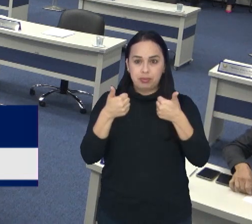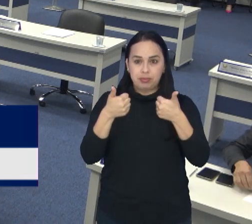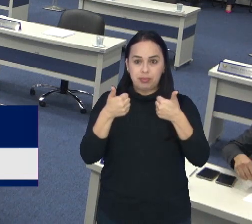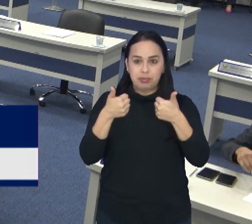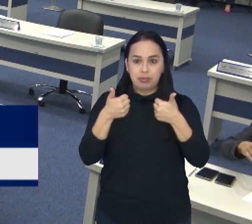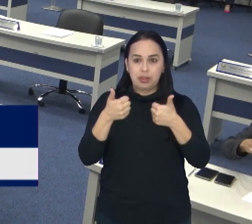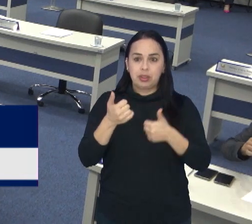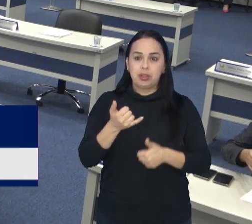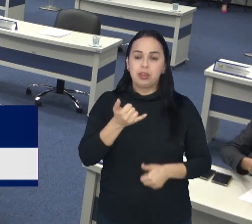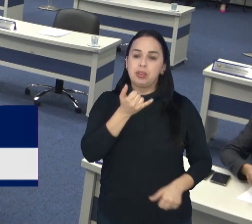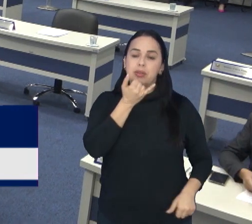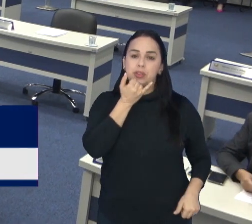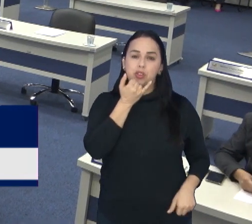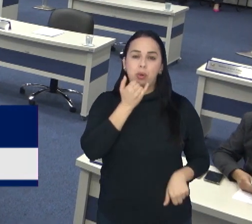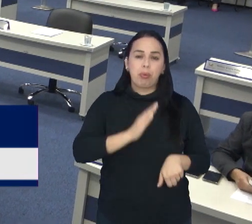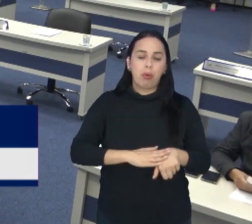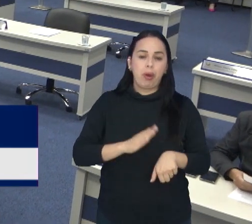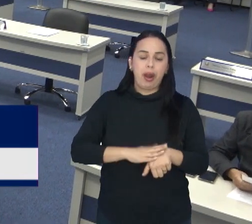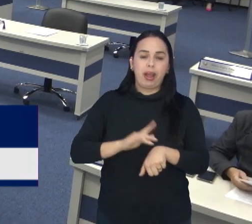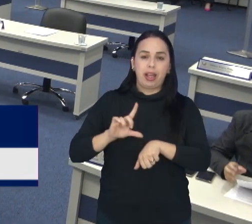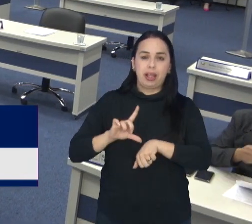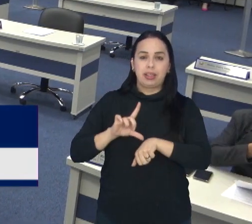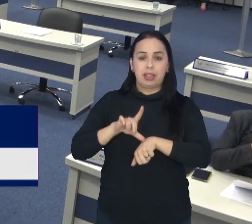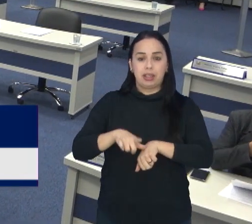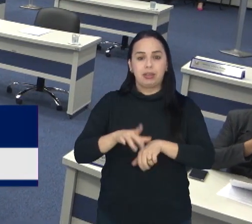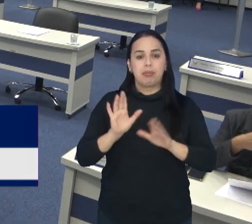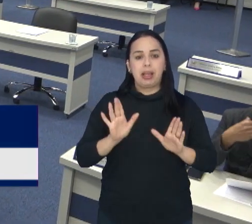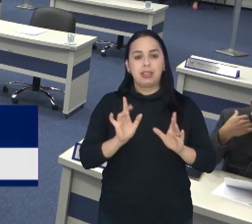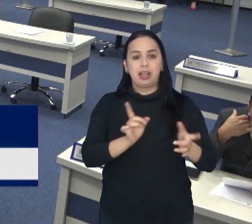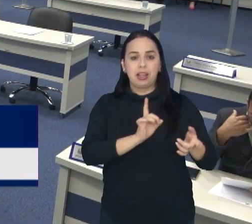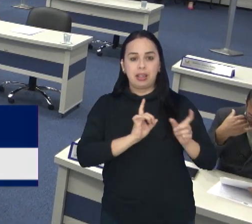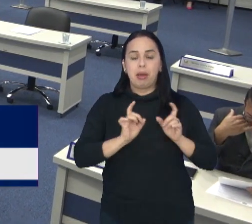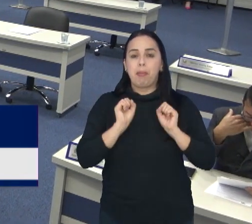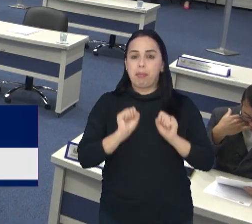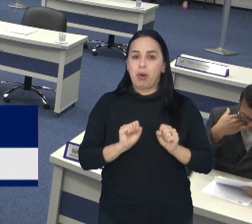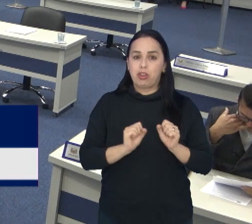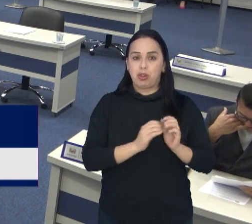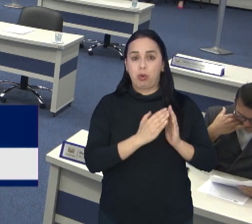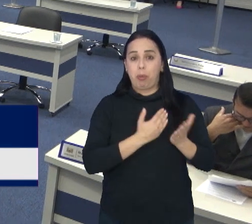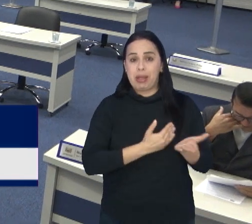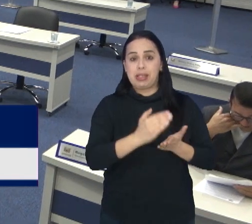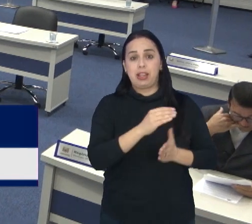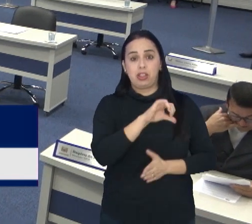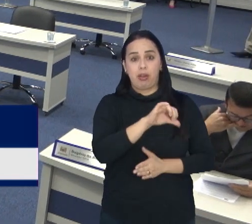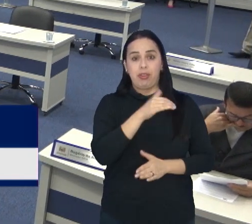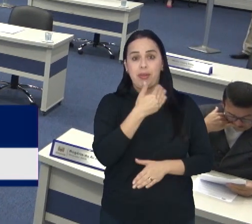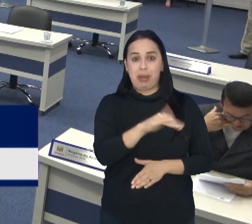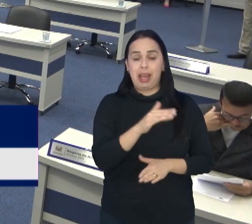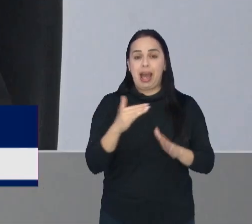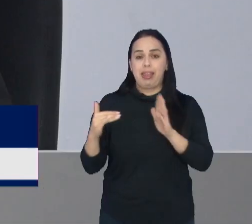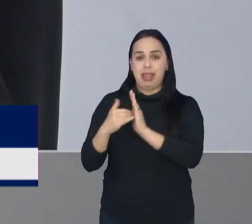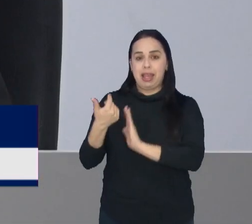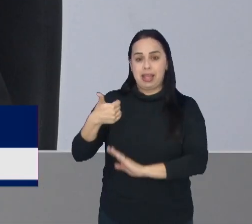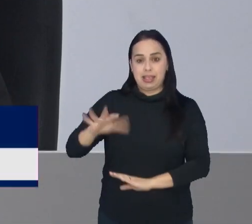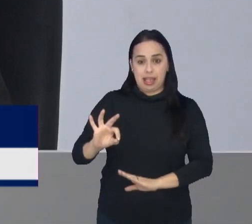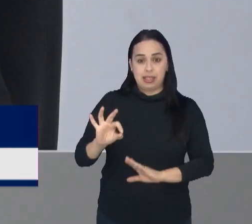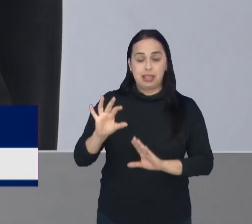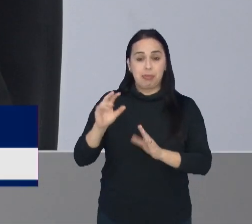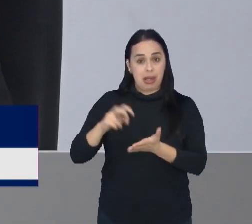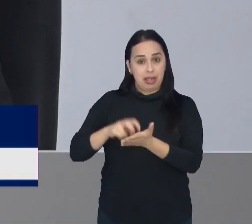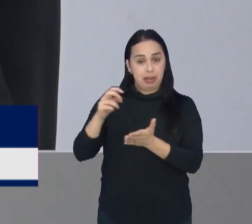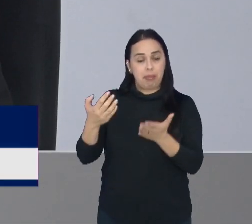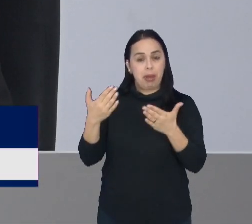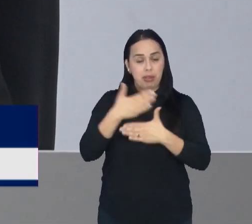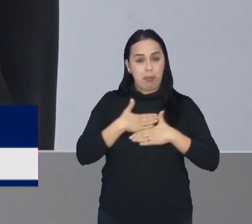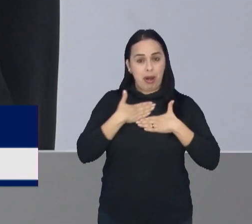Vocês desculpem o horário, mas aqui a sessão pode começar das 9h30 até as 10 horas, tá bom? Mas é um